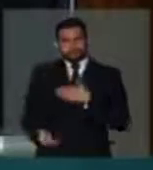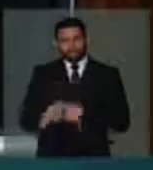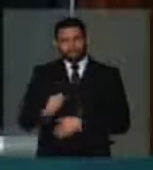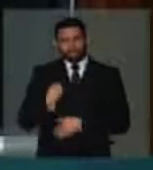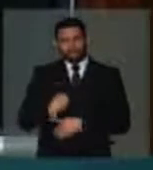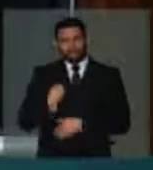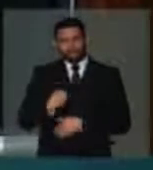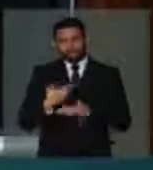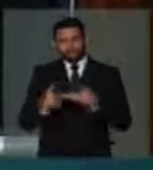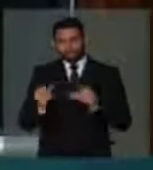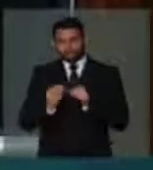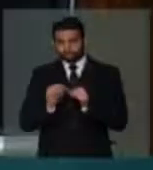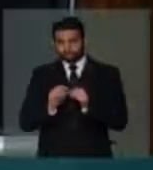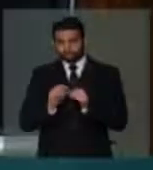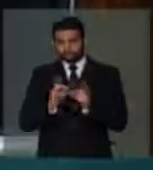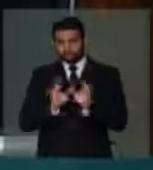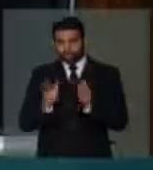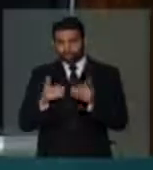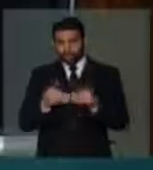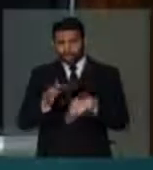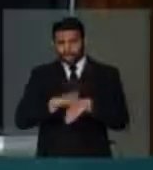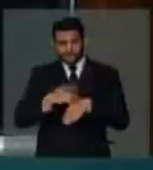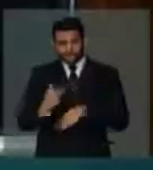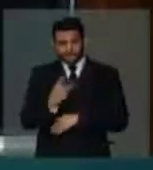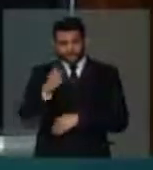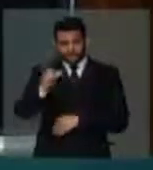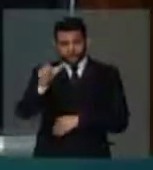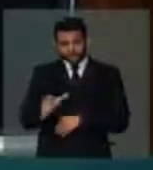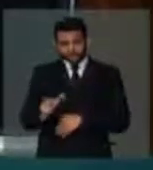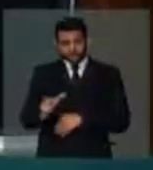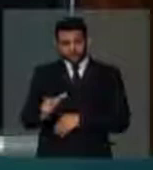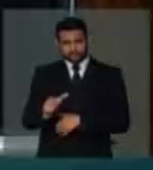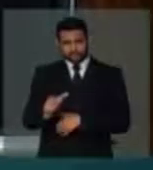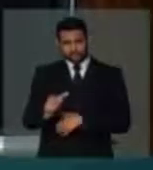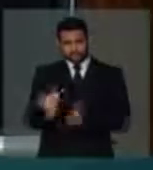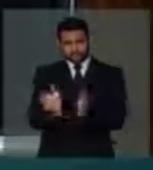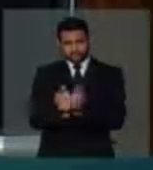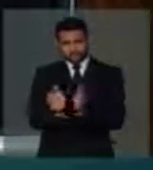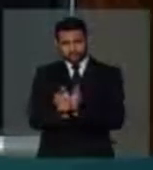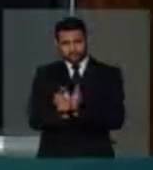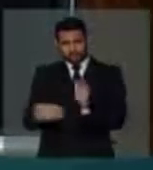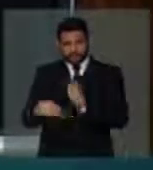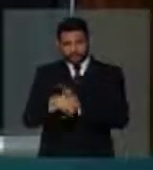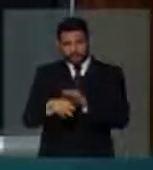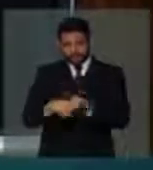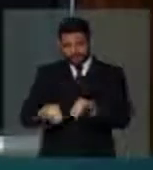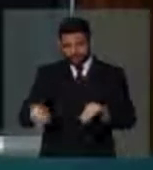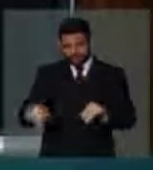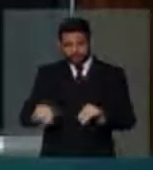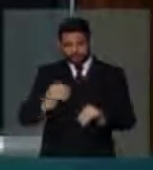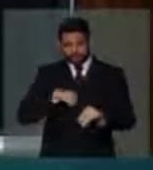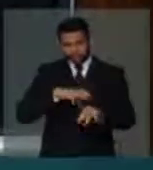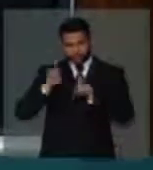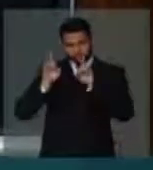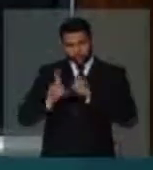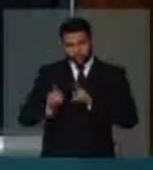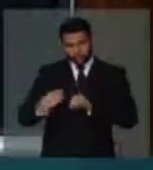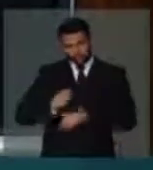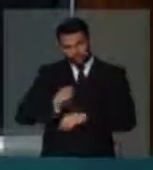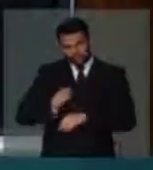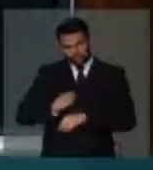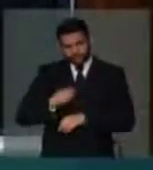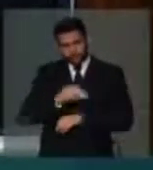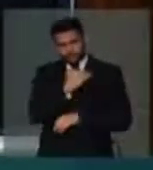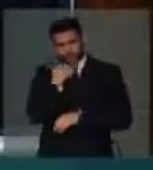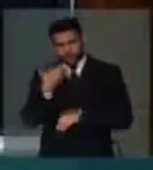perspectiva e a perda daquilo que tem maior valor para esta comunidade, que é a sua terra, o seu direito de viver